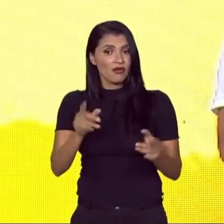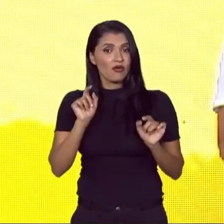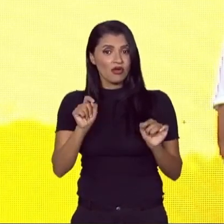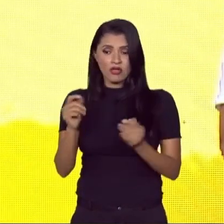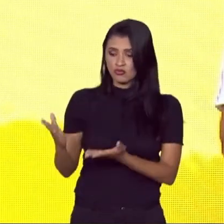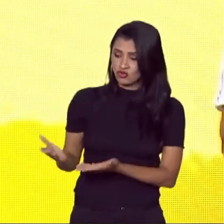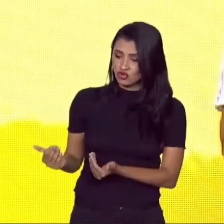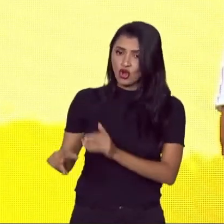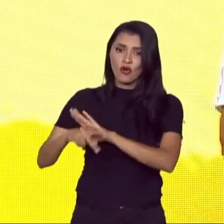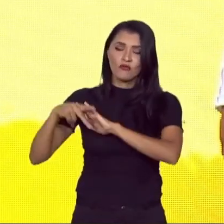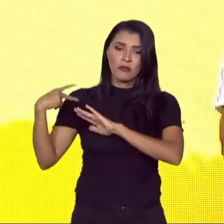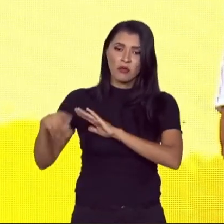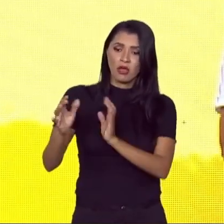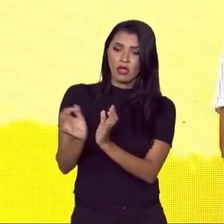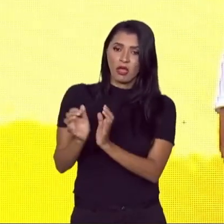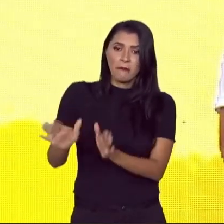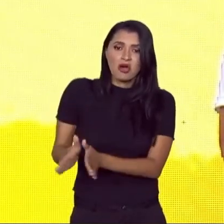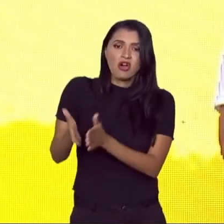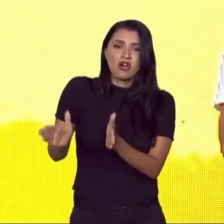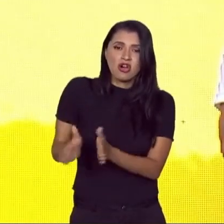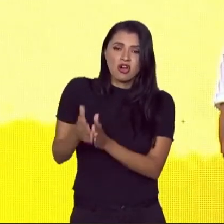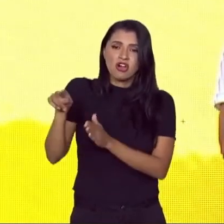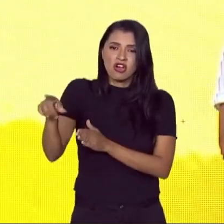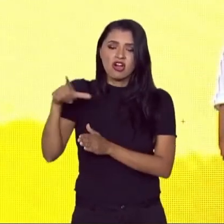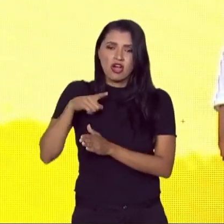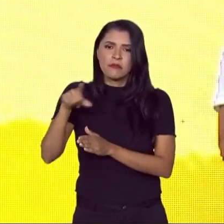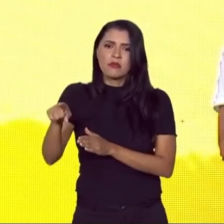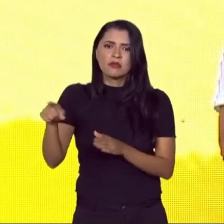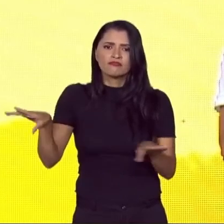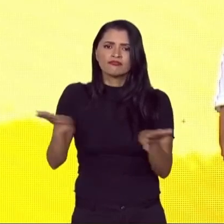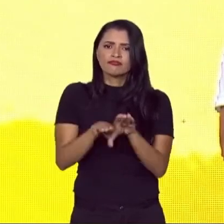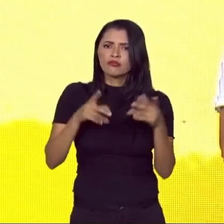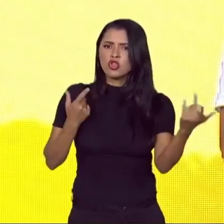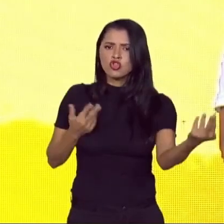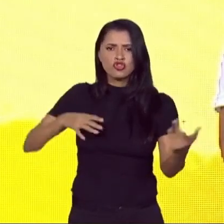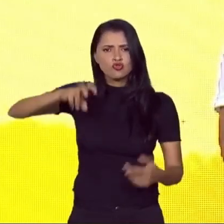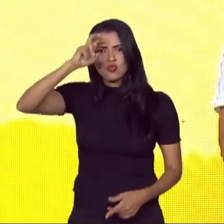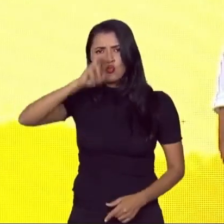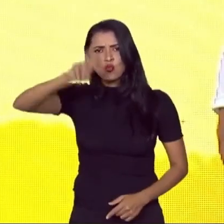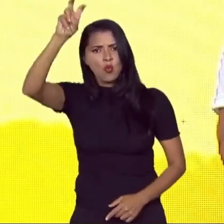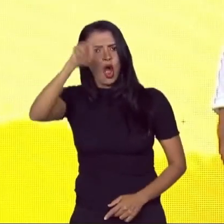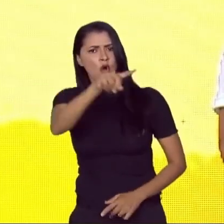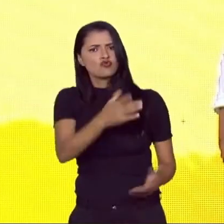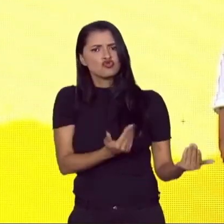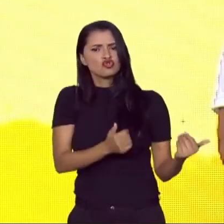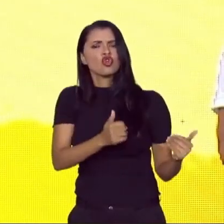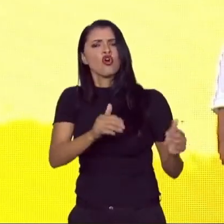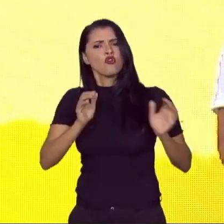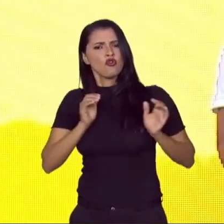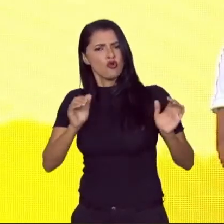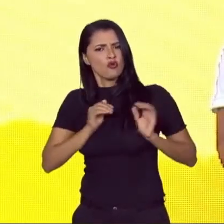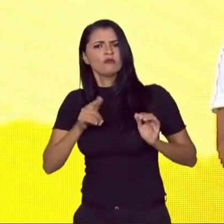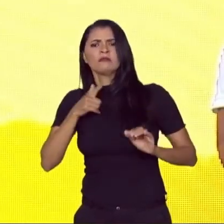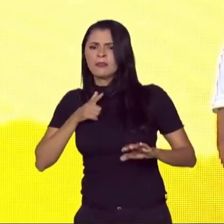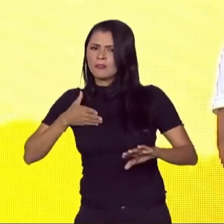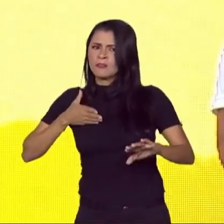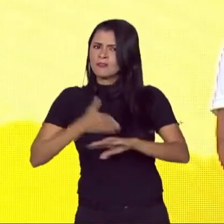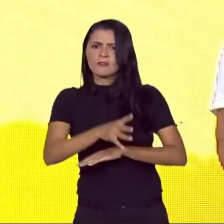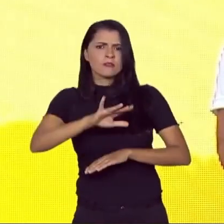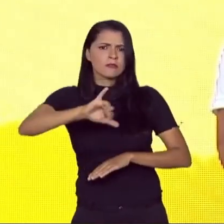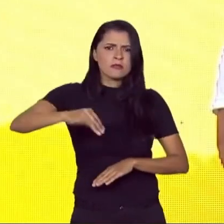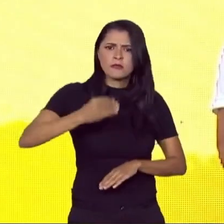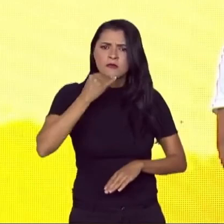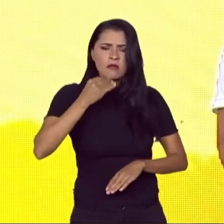os jovens das classes menos favorecidas são tão inteligentes quanto os jovens ricos e agarram com unhas e dentes